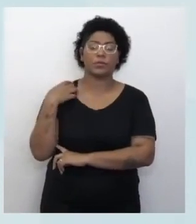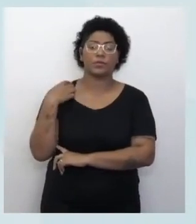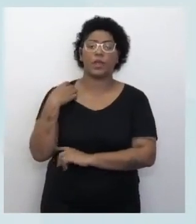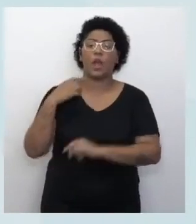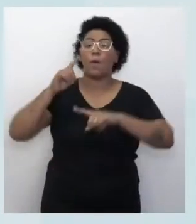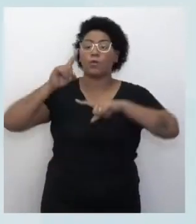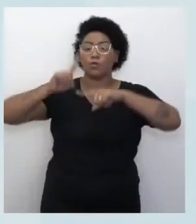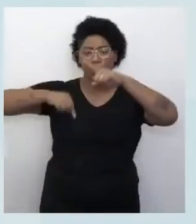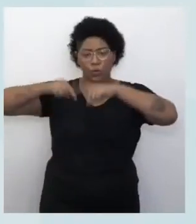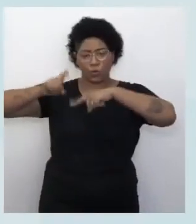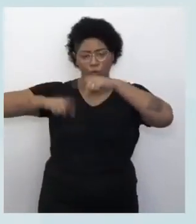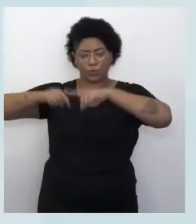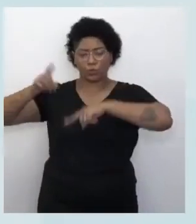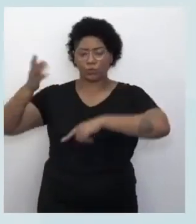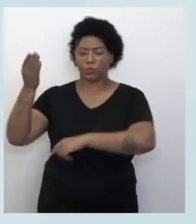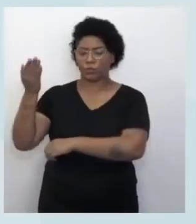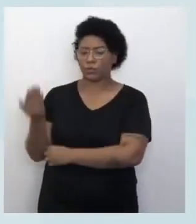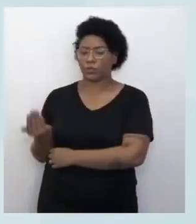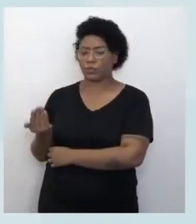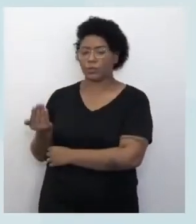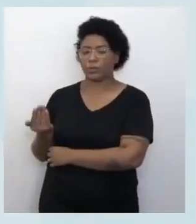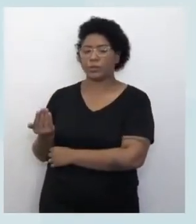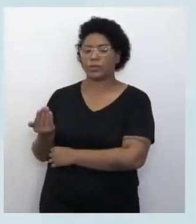os produtos. Então aqui